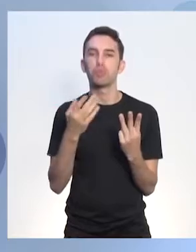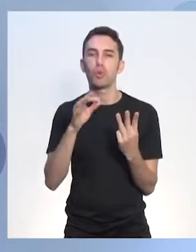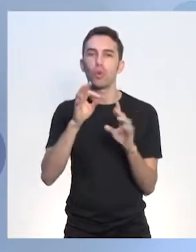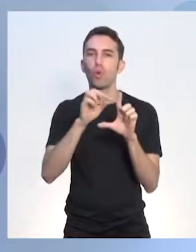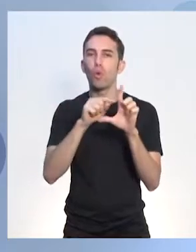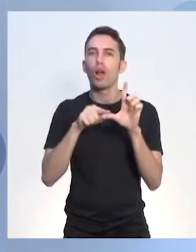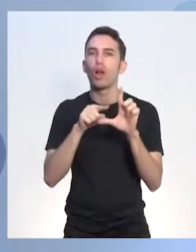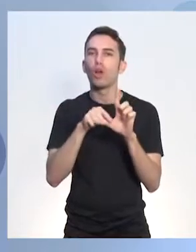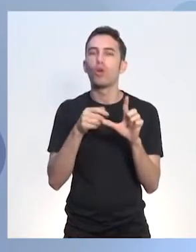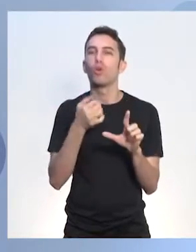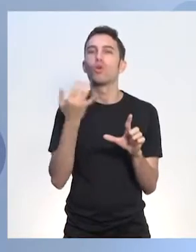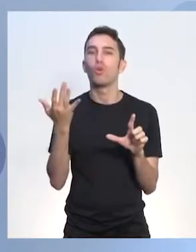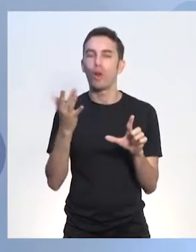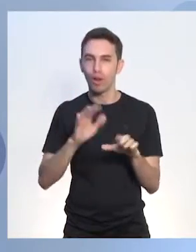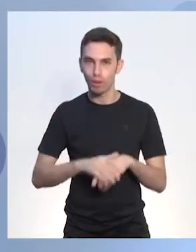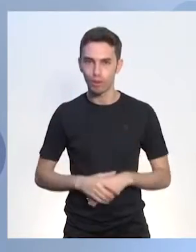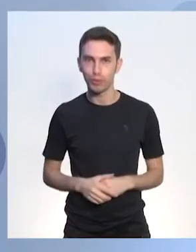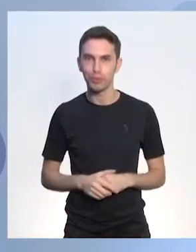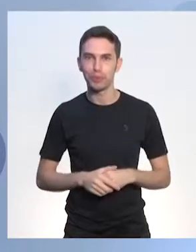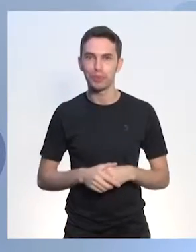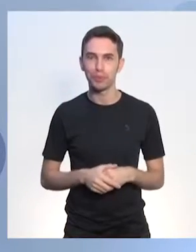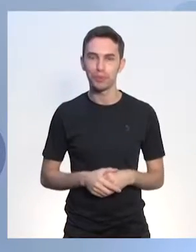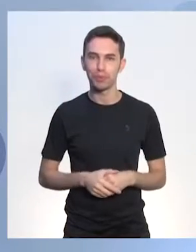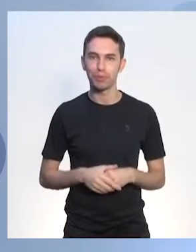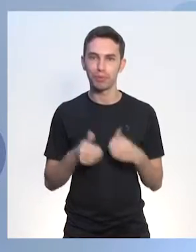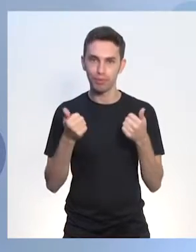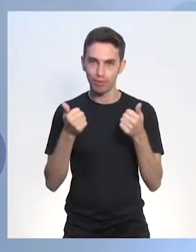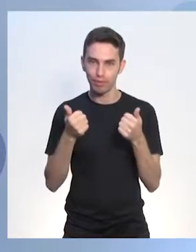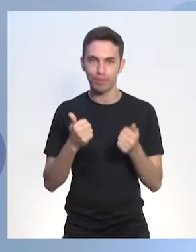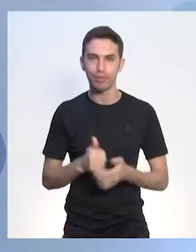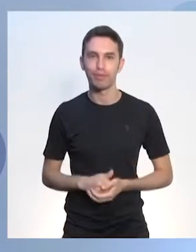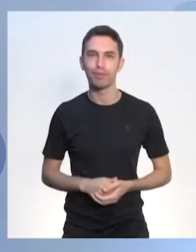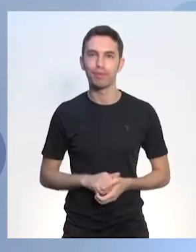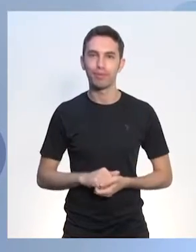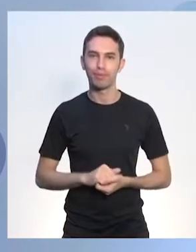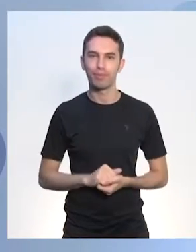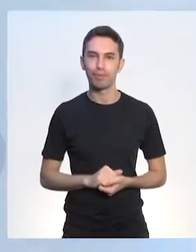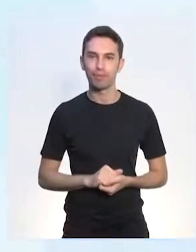amigo vai conseguir enxergar os outros 2. Beleza?